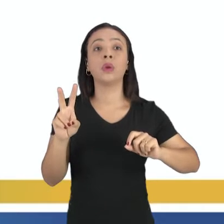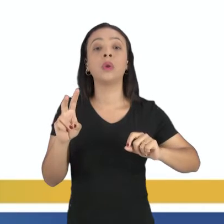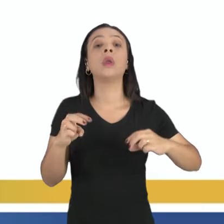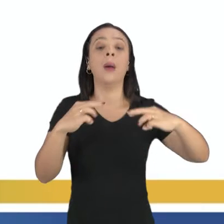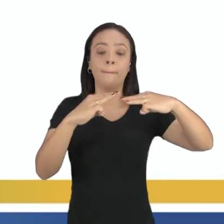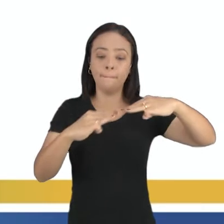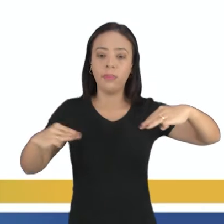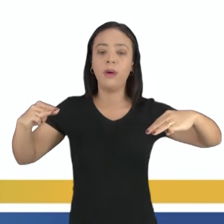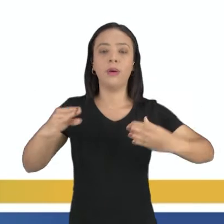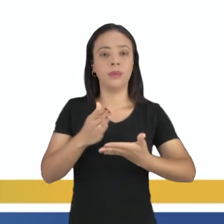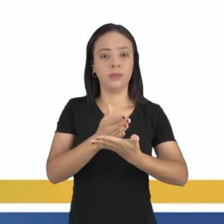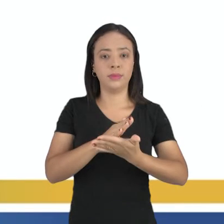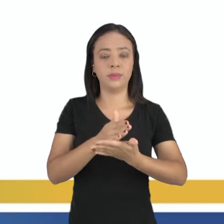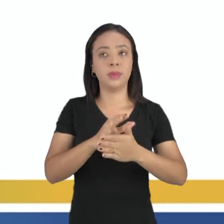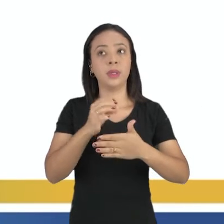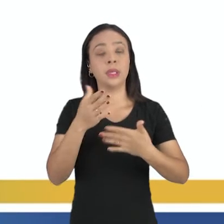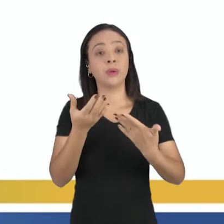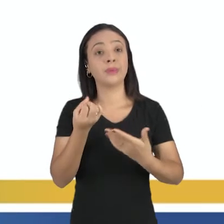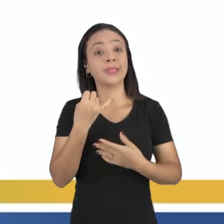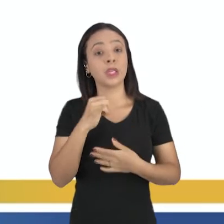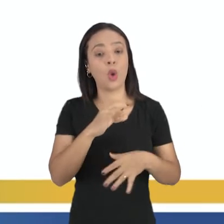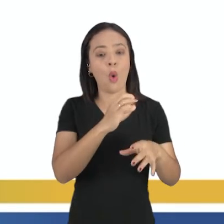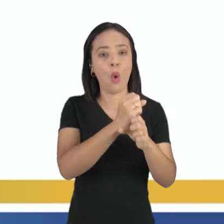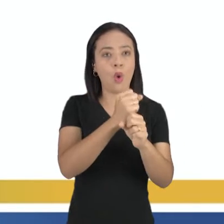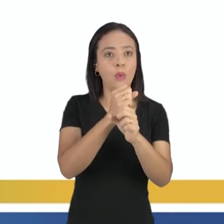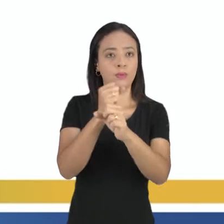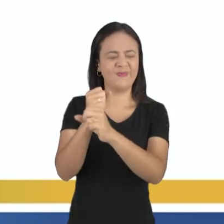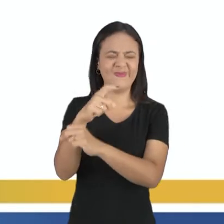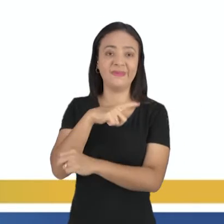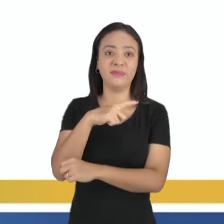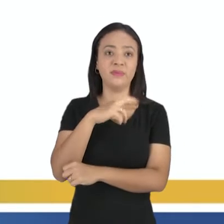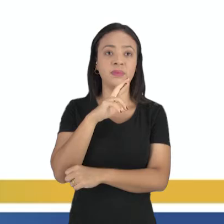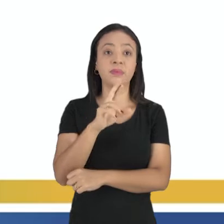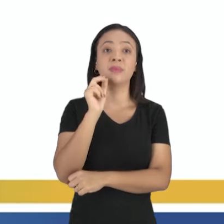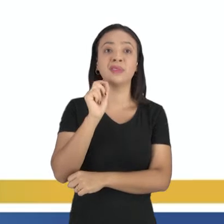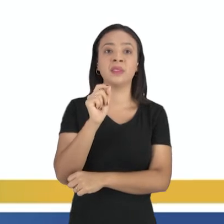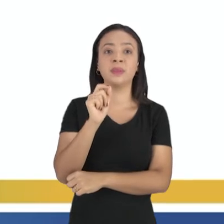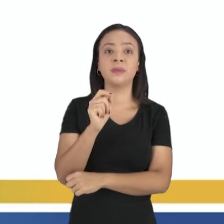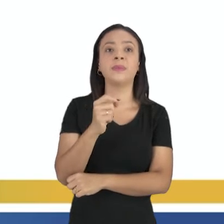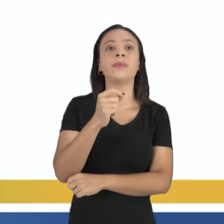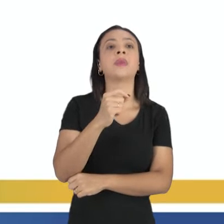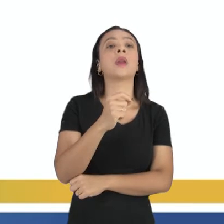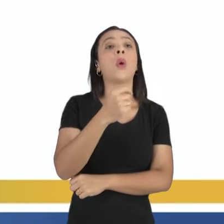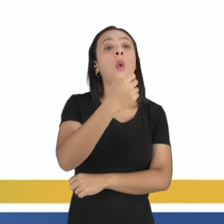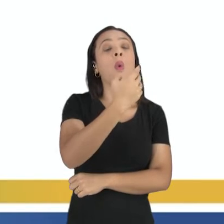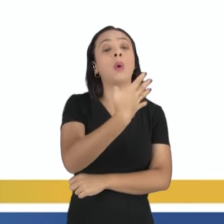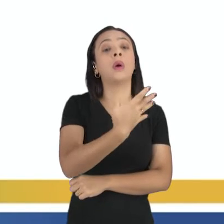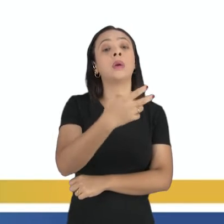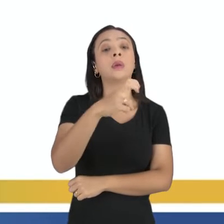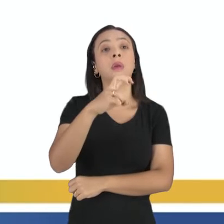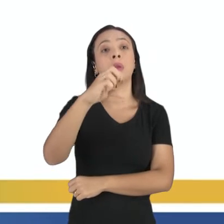mediana. Então, somando esses valores, né, temos o resultado de